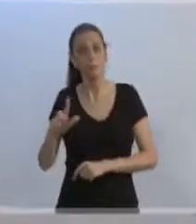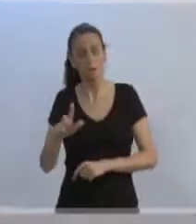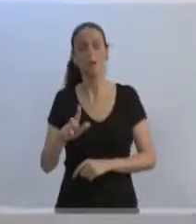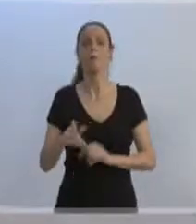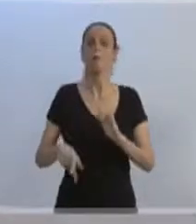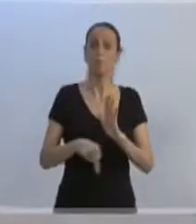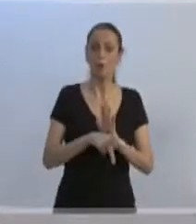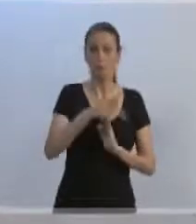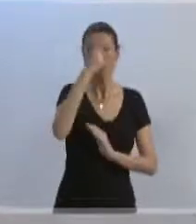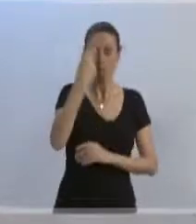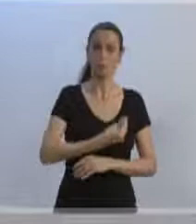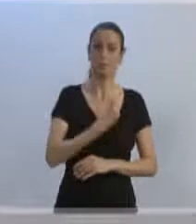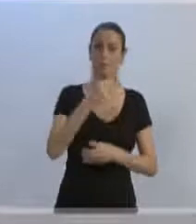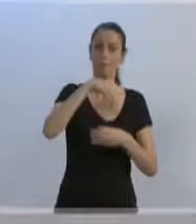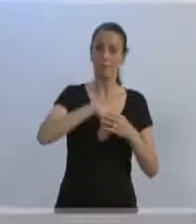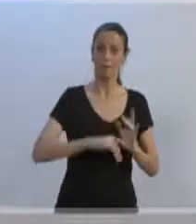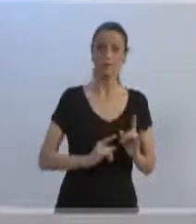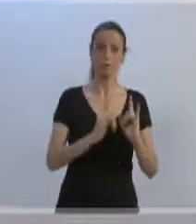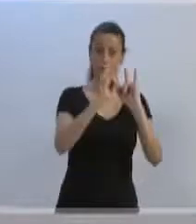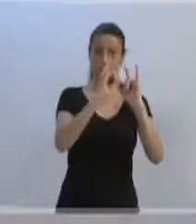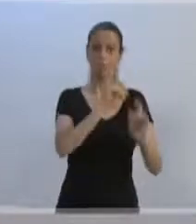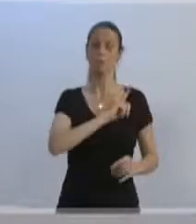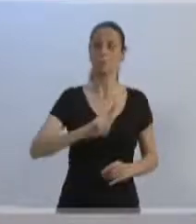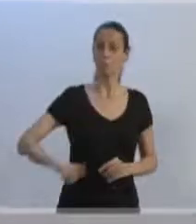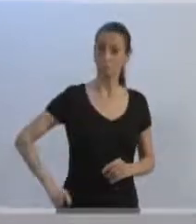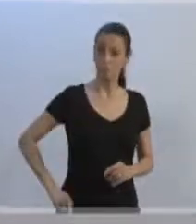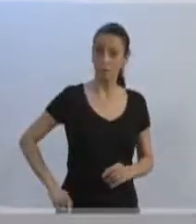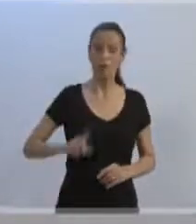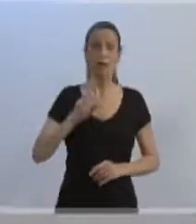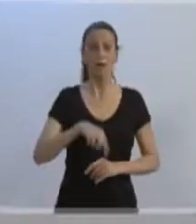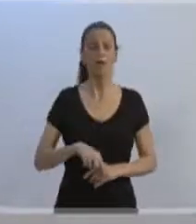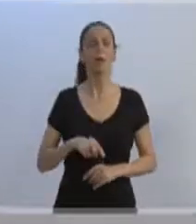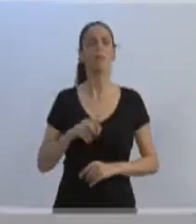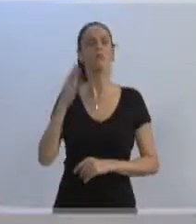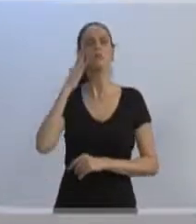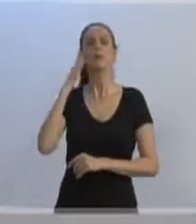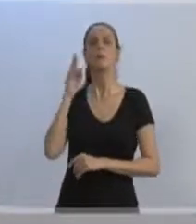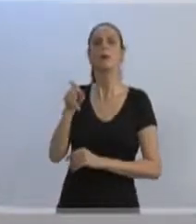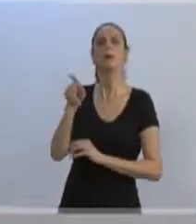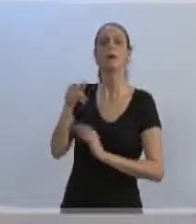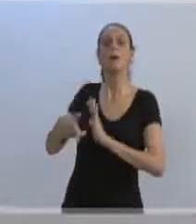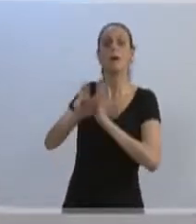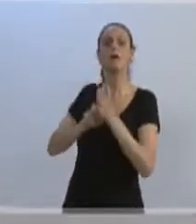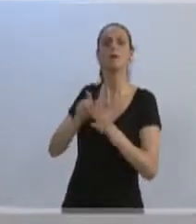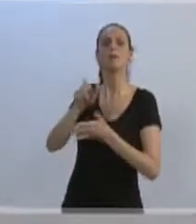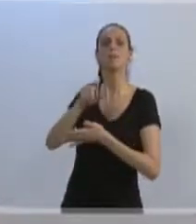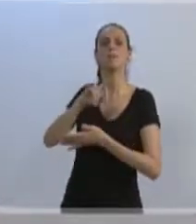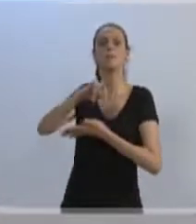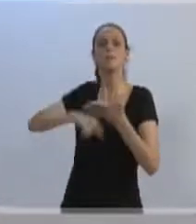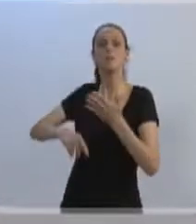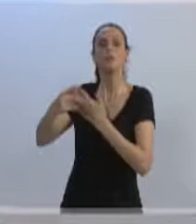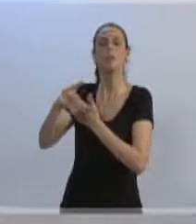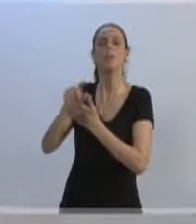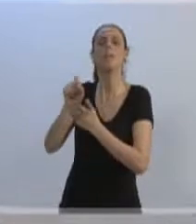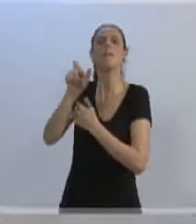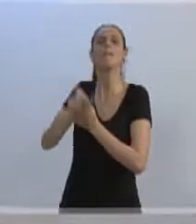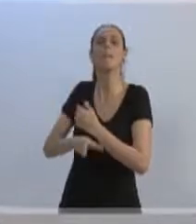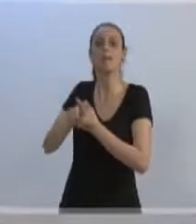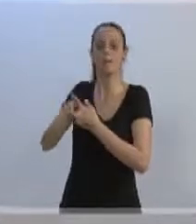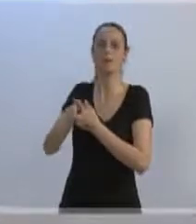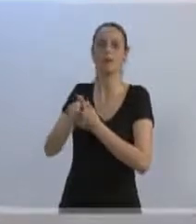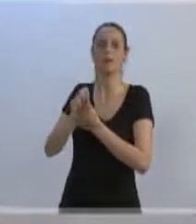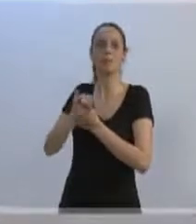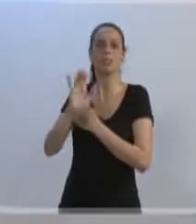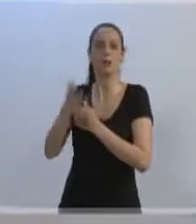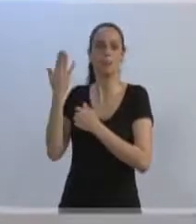vida certa é a ficha de conduta do cidadão a ficha de conduta da pessoa certo quando ela for fazer